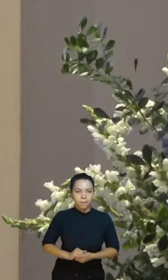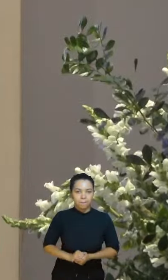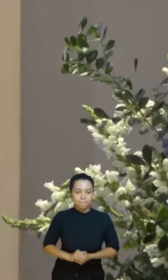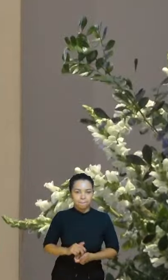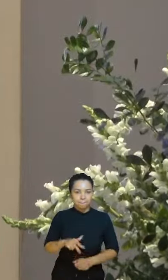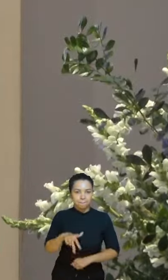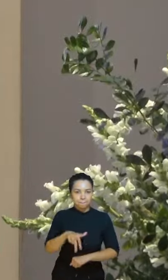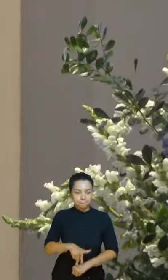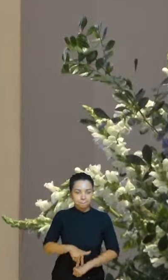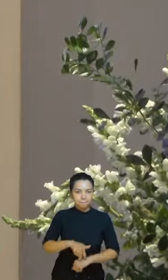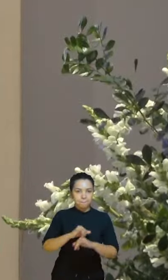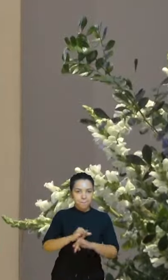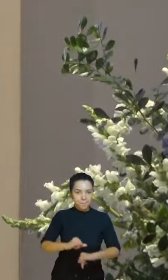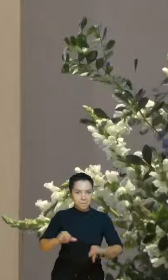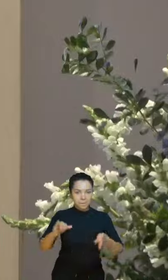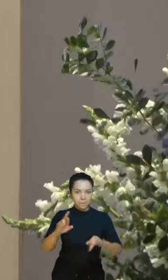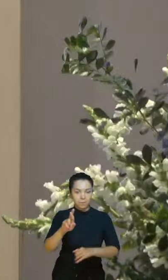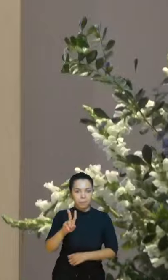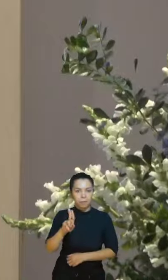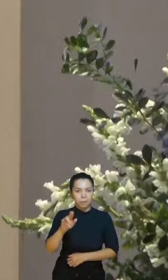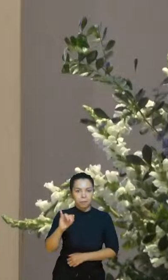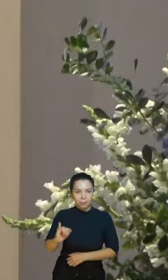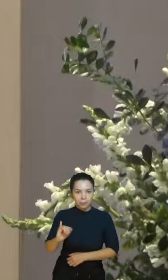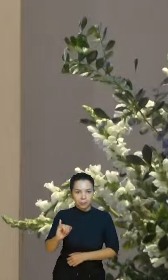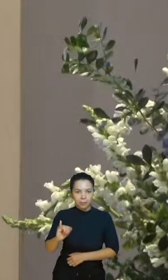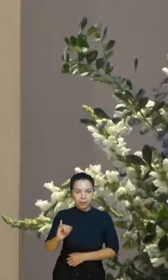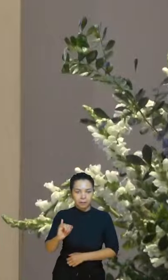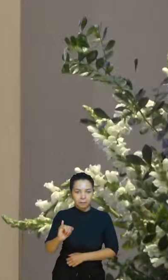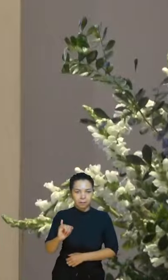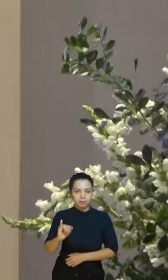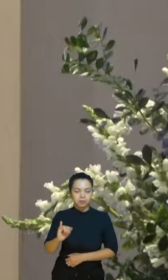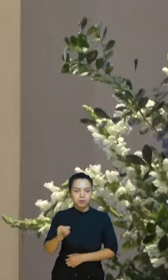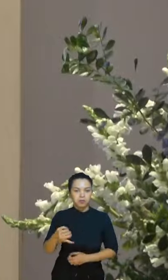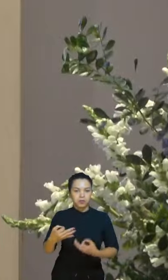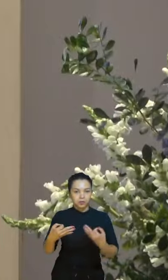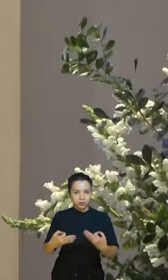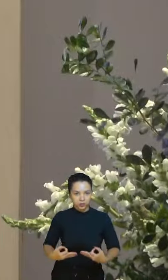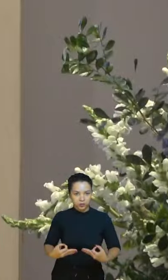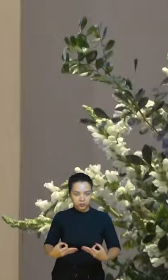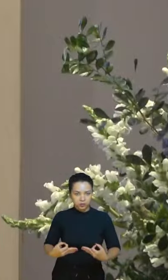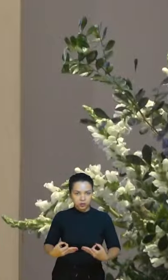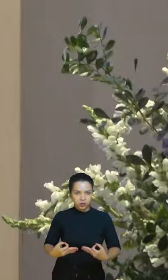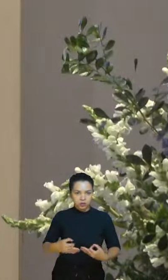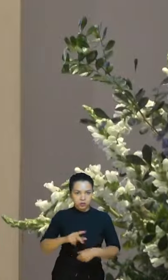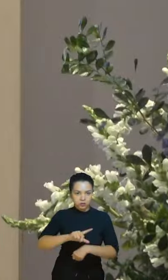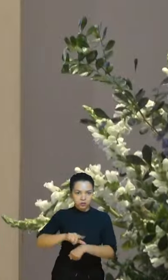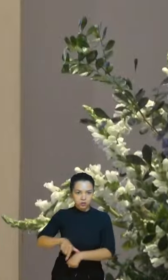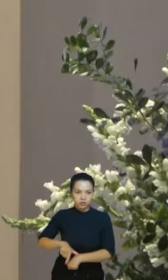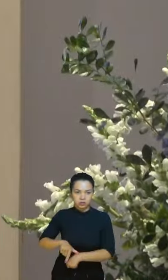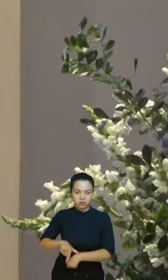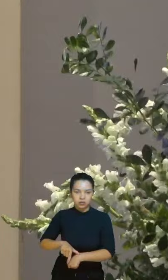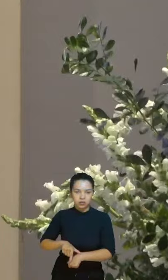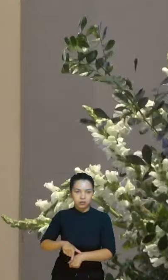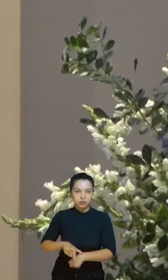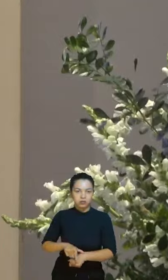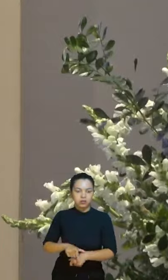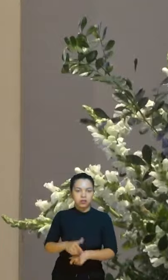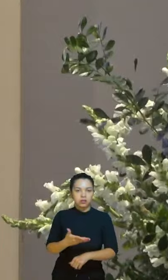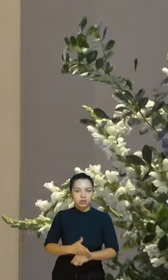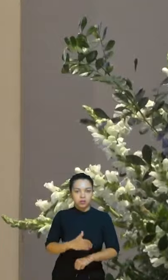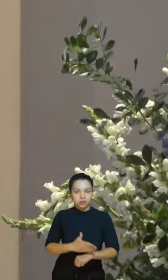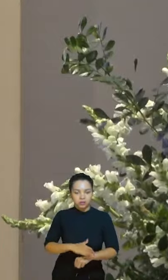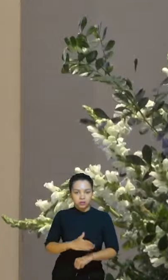advertência de Rui Barbosa de que justiça tardia não é justiça senão injustiça qualificada